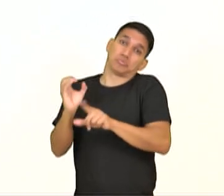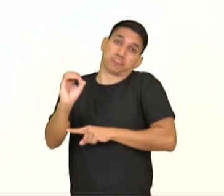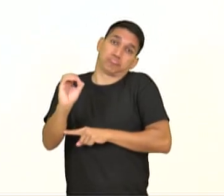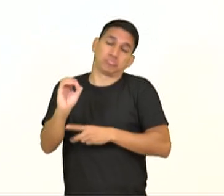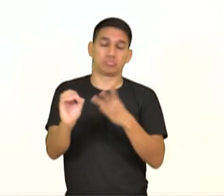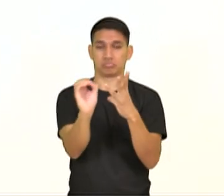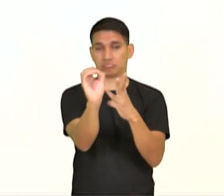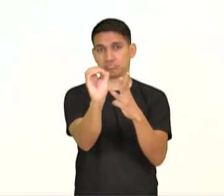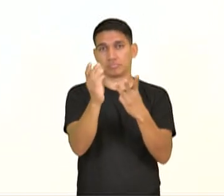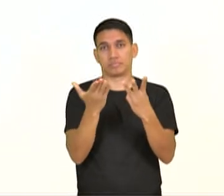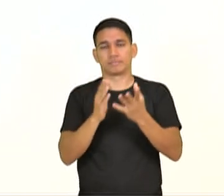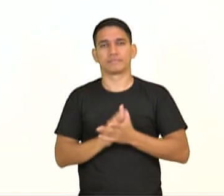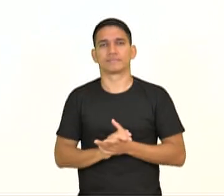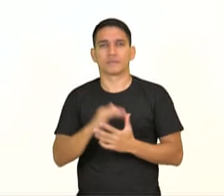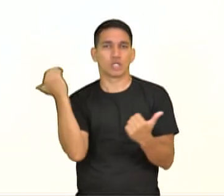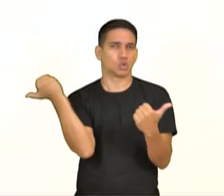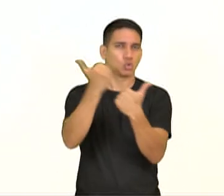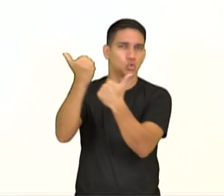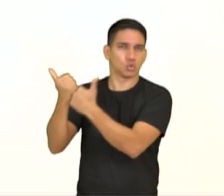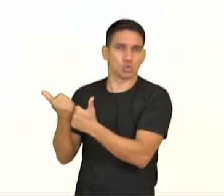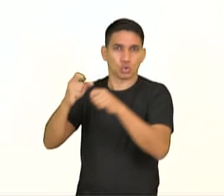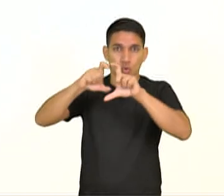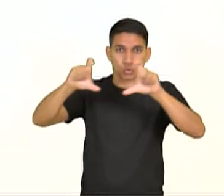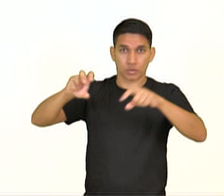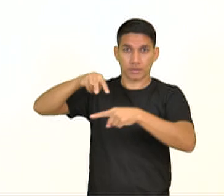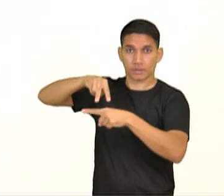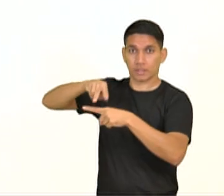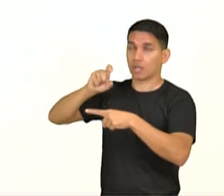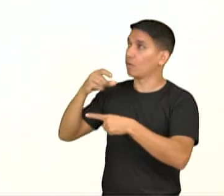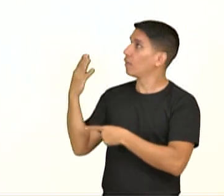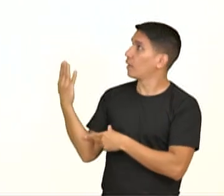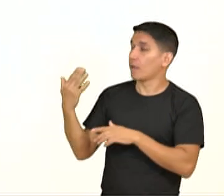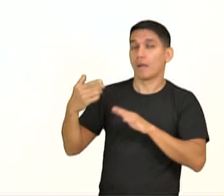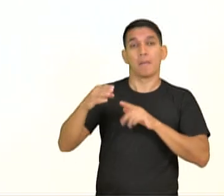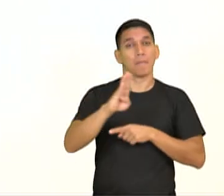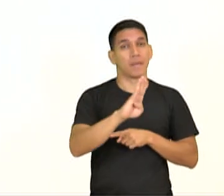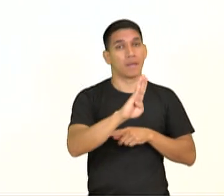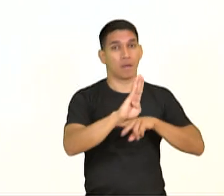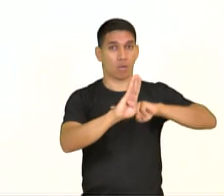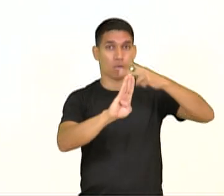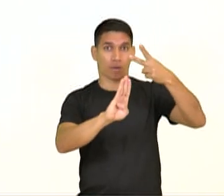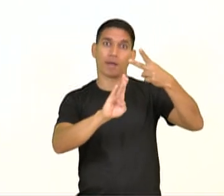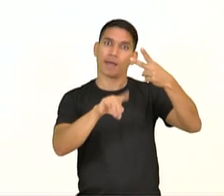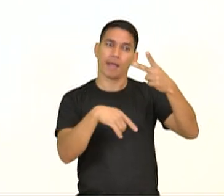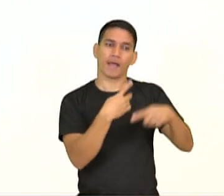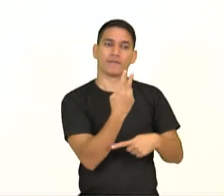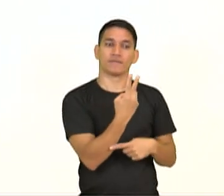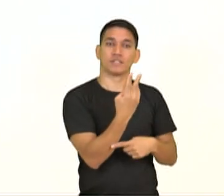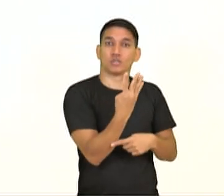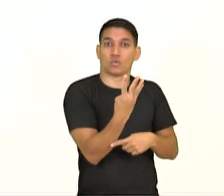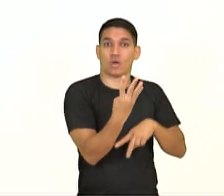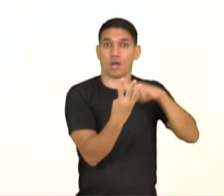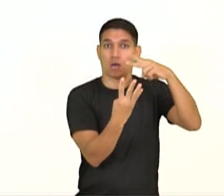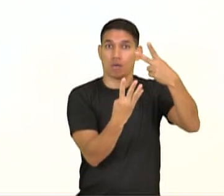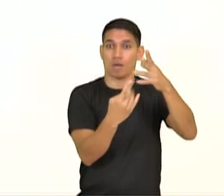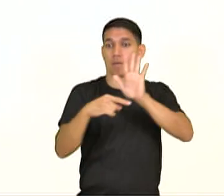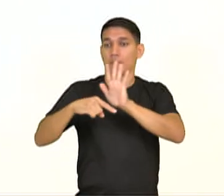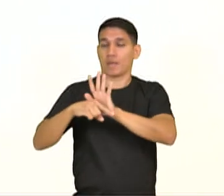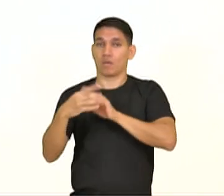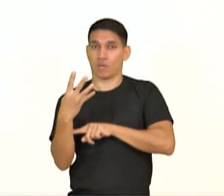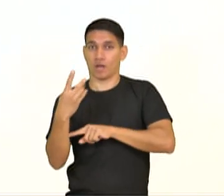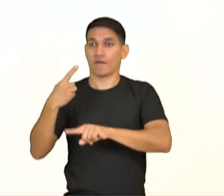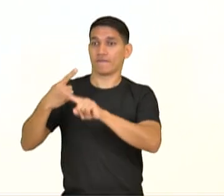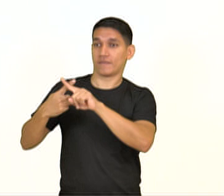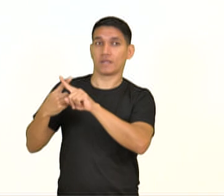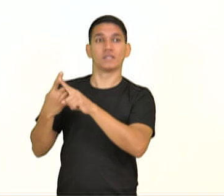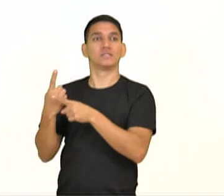Vamos substituir isso ali na fórmula do delta. Nós temos b ao quadrado, que é 24 elevado ao quadrado, menos 4 vezes 1, vezes o